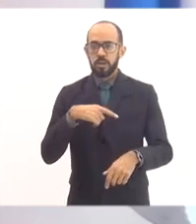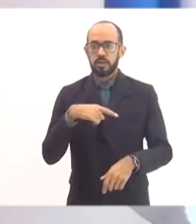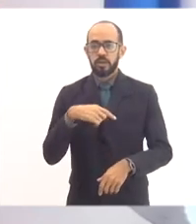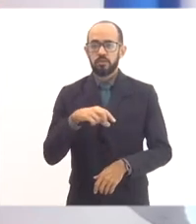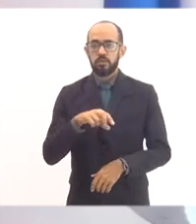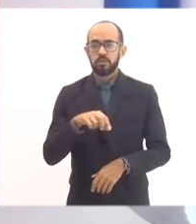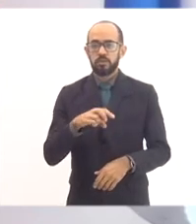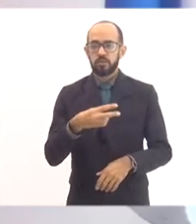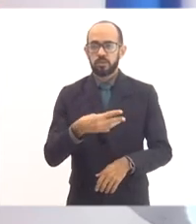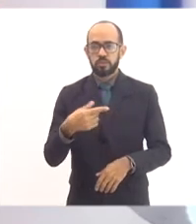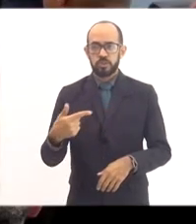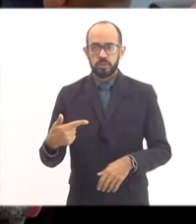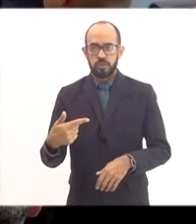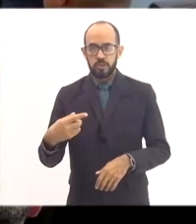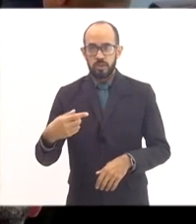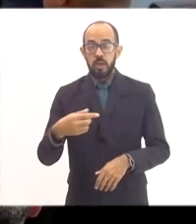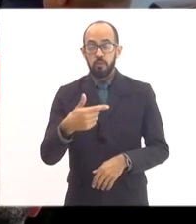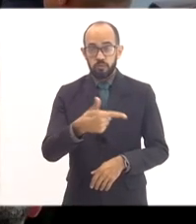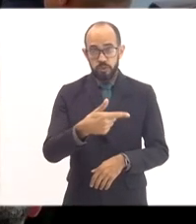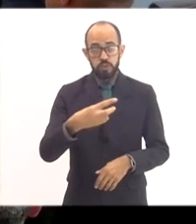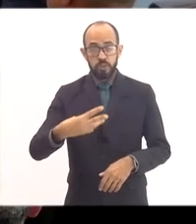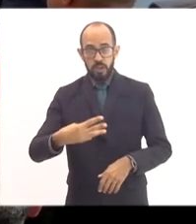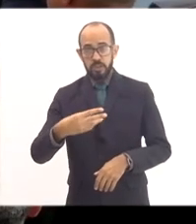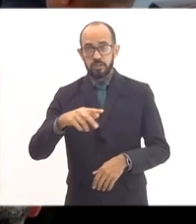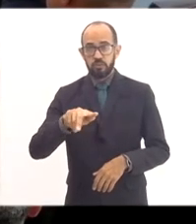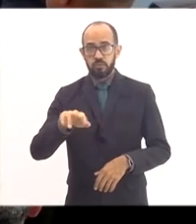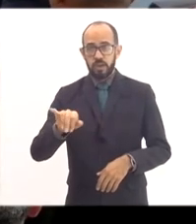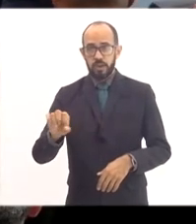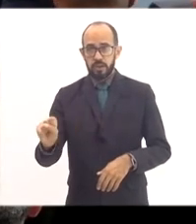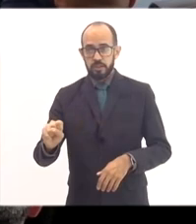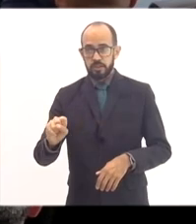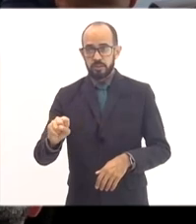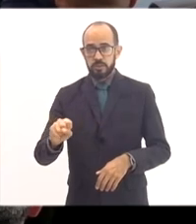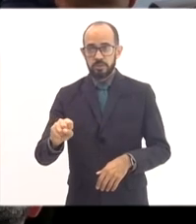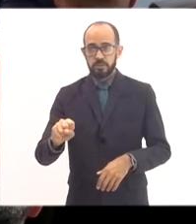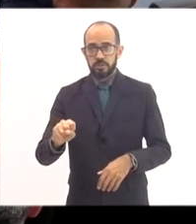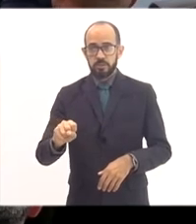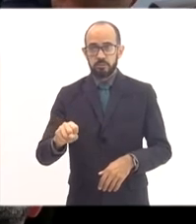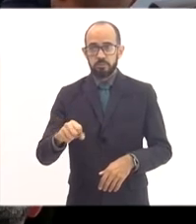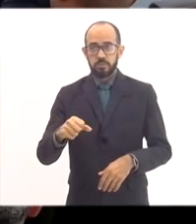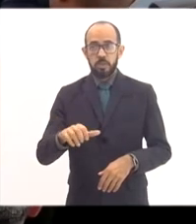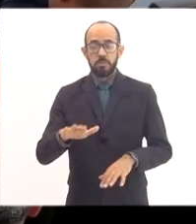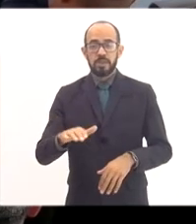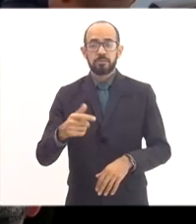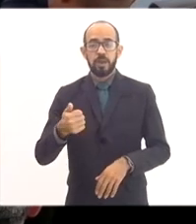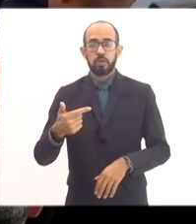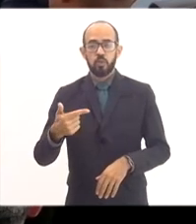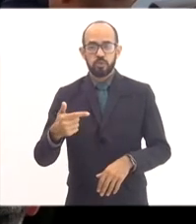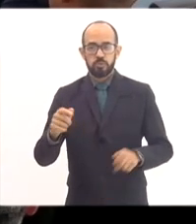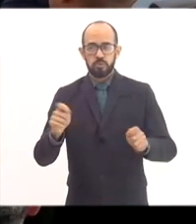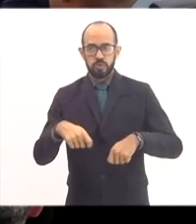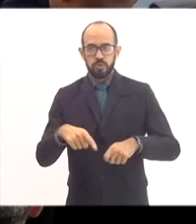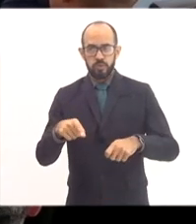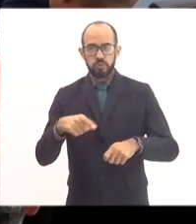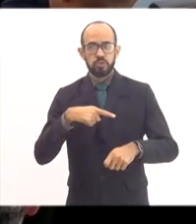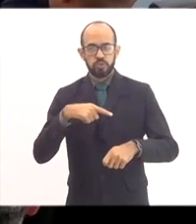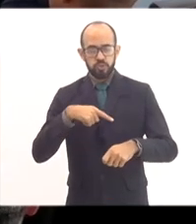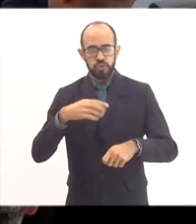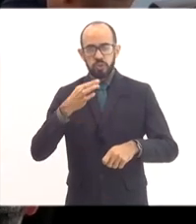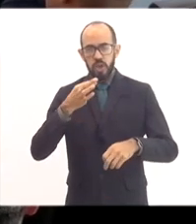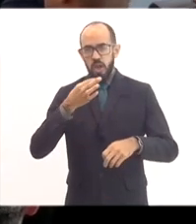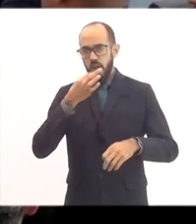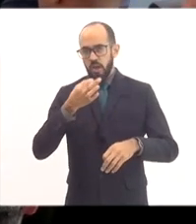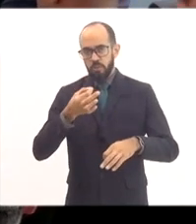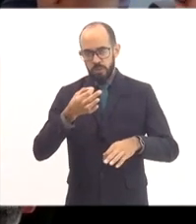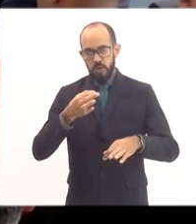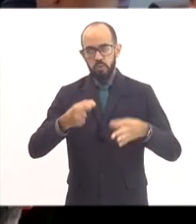para 12 possíveis. Ou seja, plenamente dentro do número de vagas. Havia parecer jurídico favorável. Sim. Vai lá.